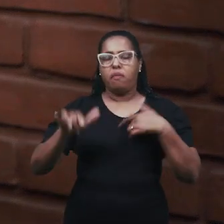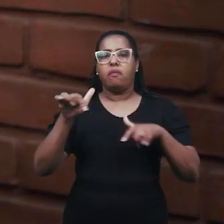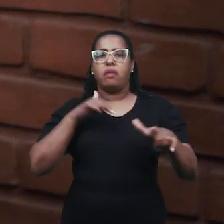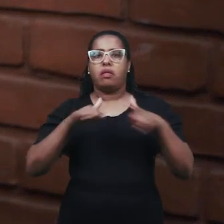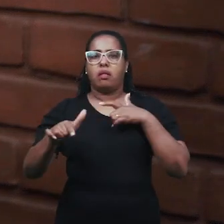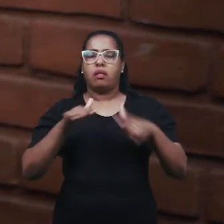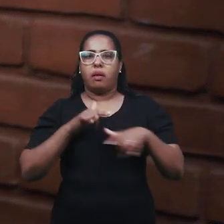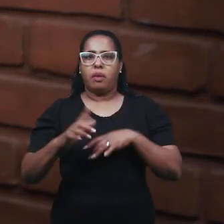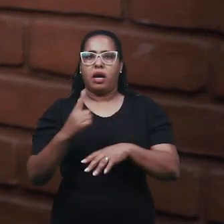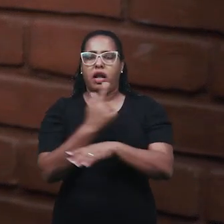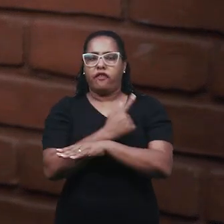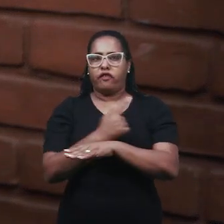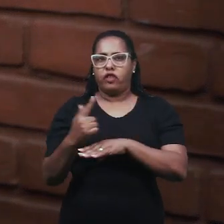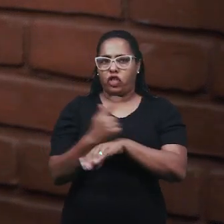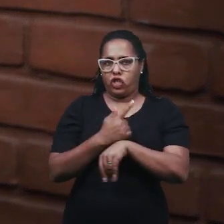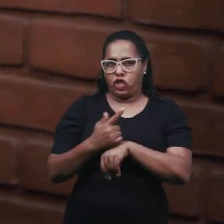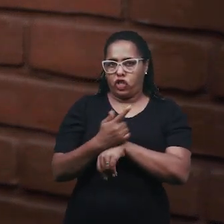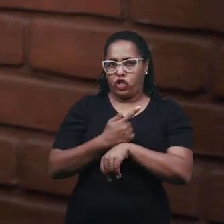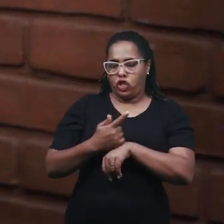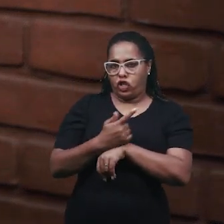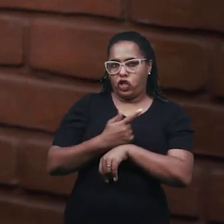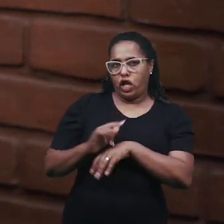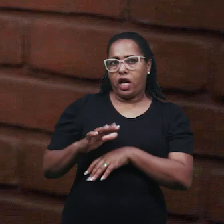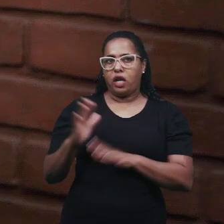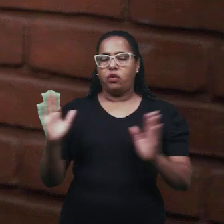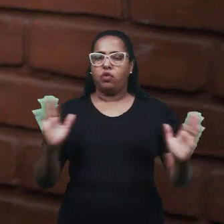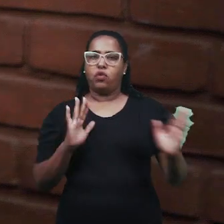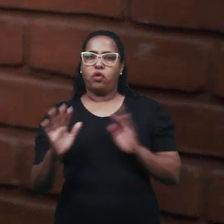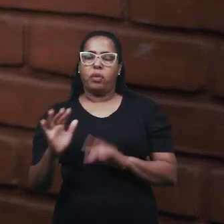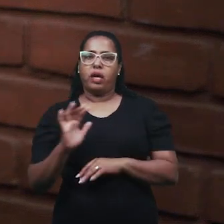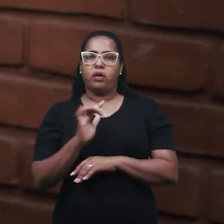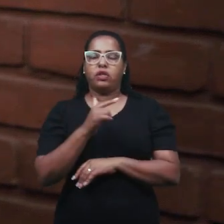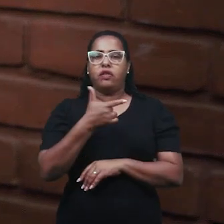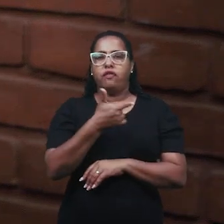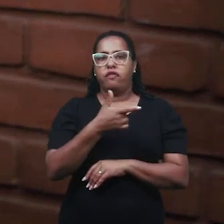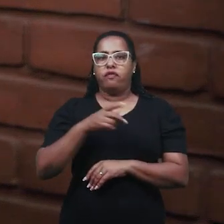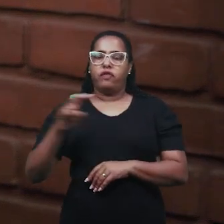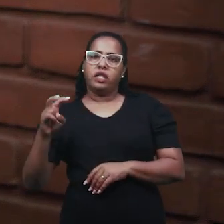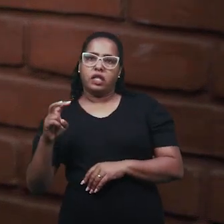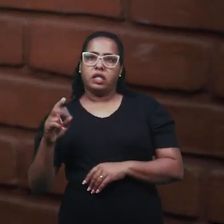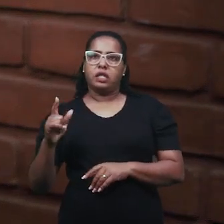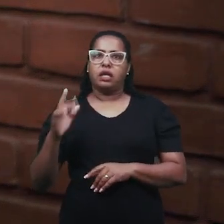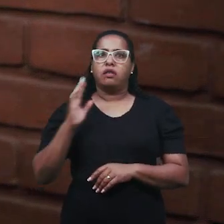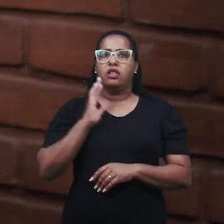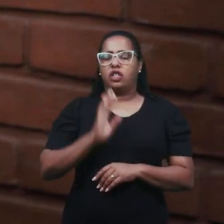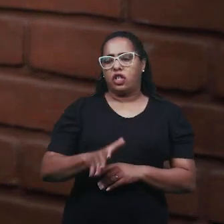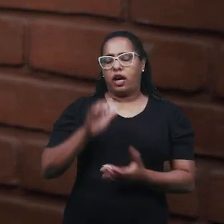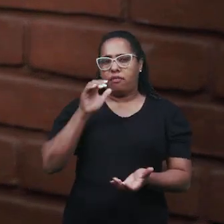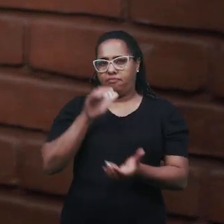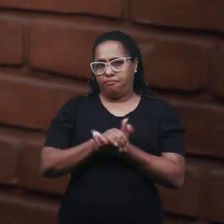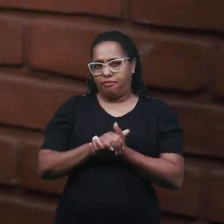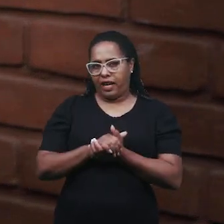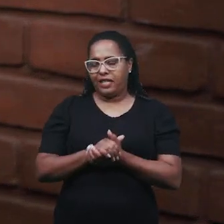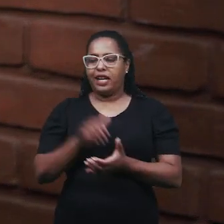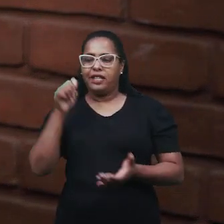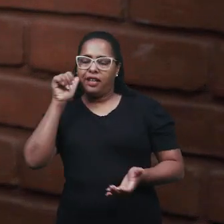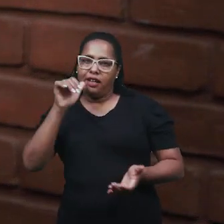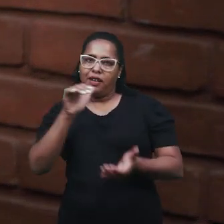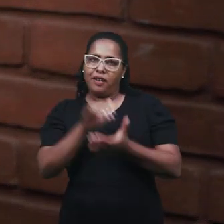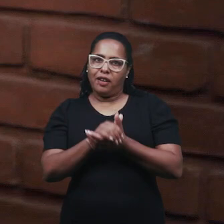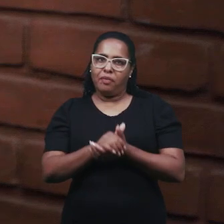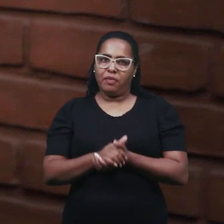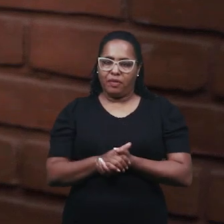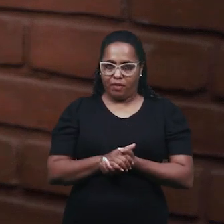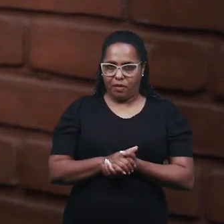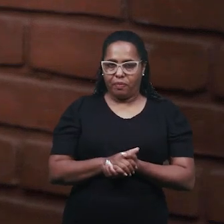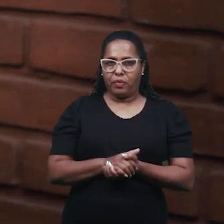como gerente geral do banco, eu já tinha 25 anos e já era casado, acabei de casar com a minha esposa